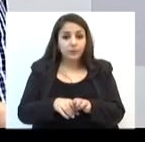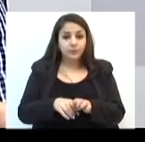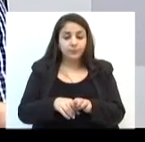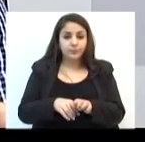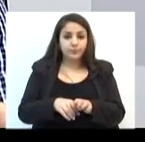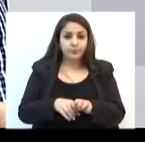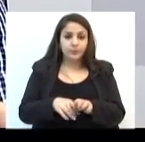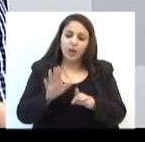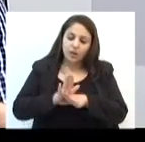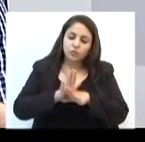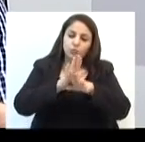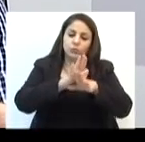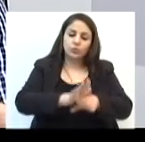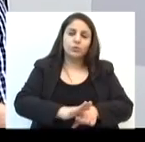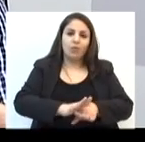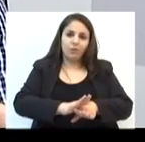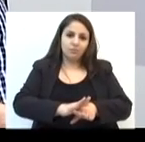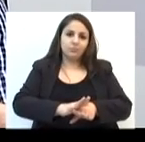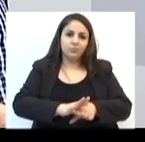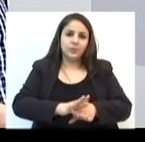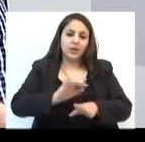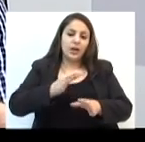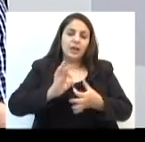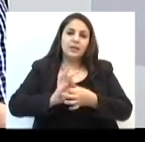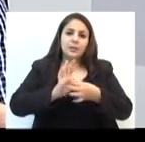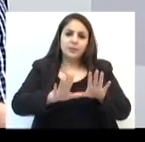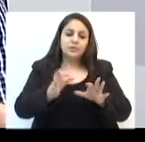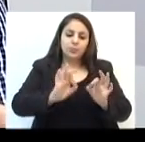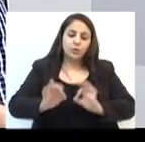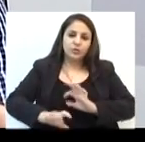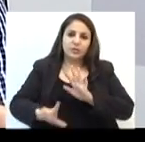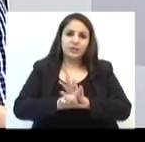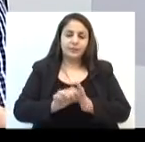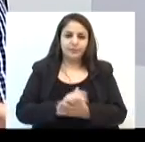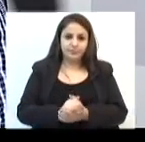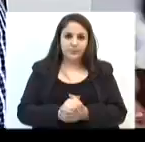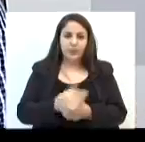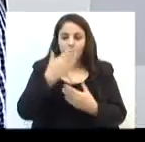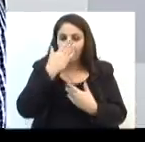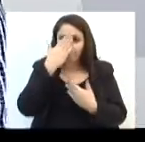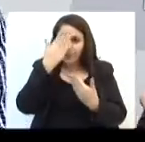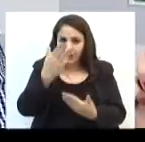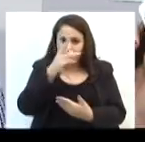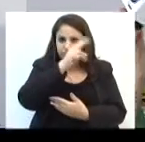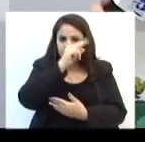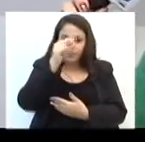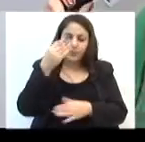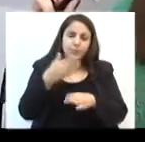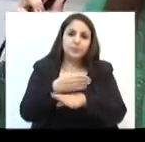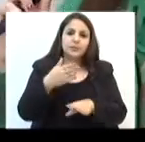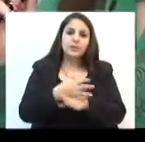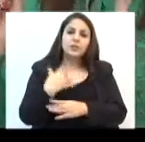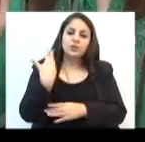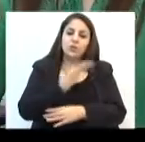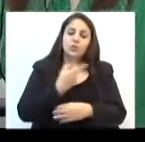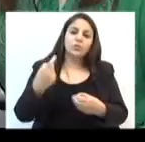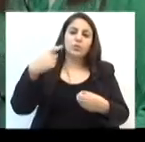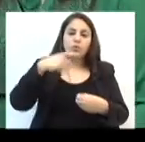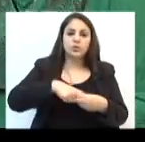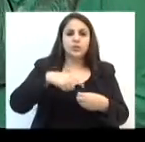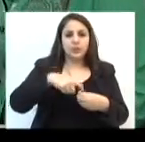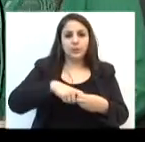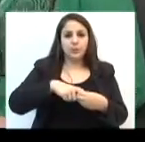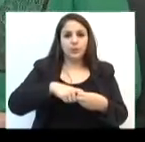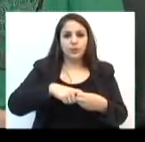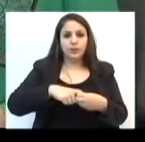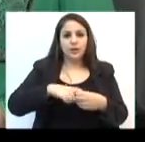também contribuir com a aprovação desse projeto de lei. Prefeito, muito obrigada pela sua participação e nós voltamos